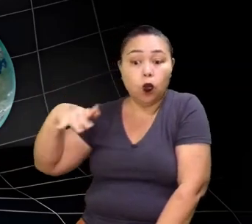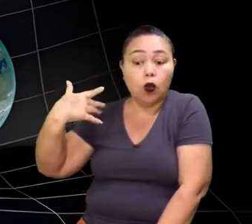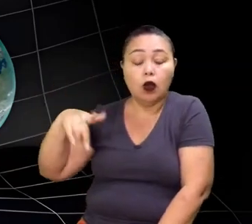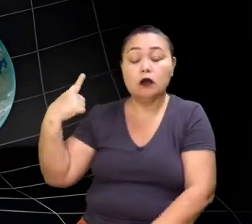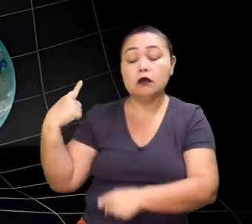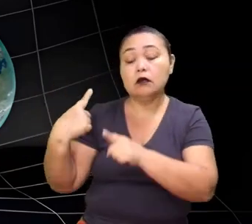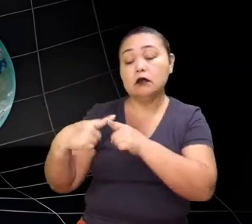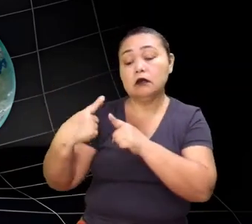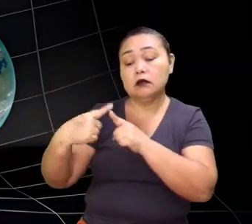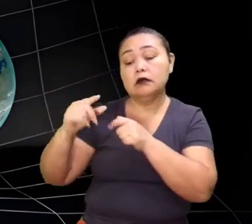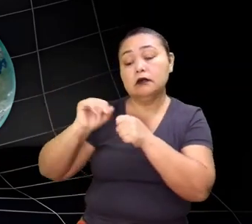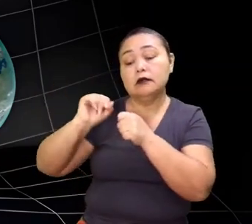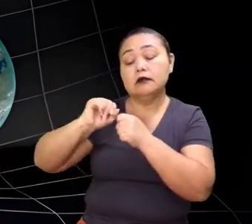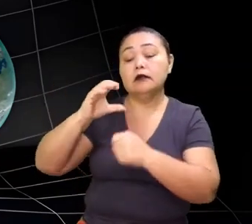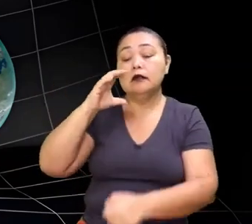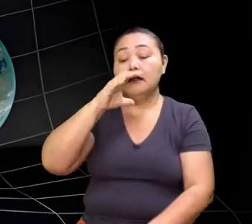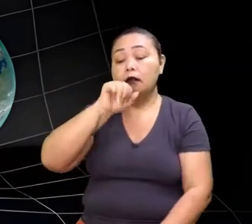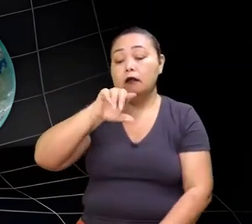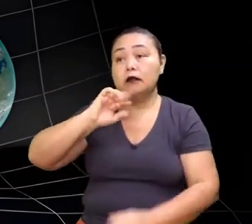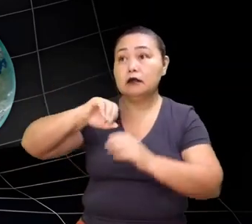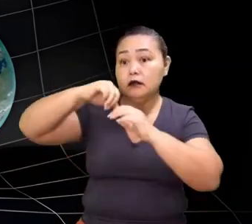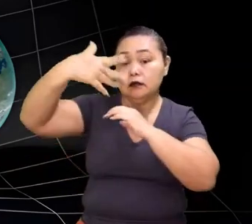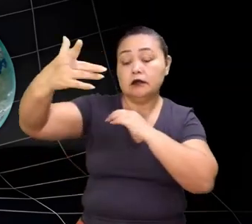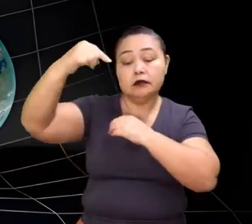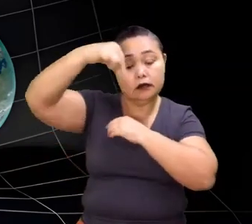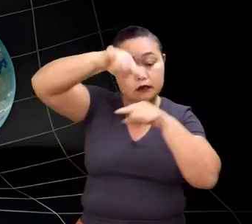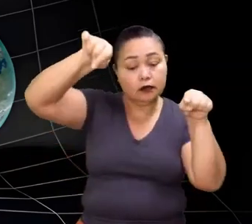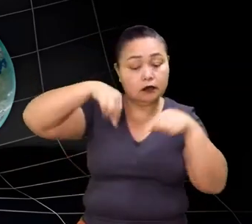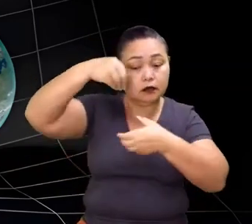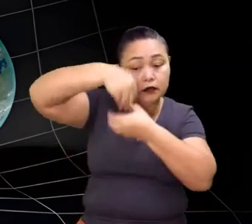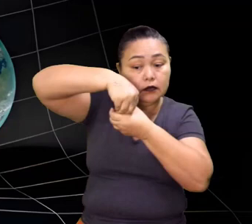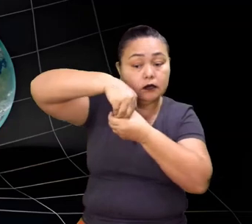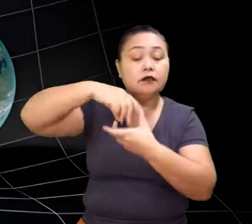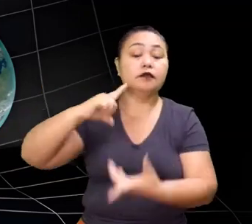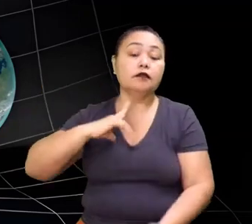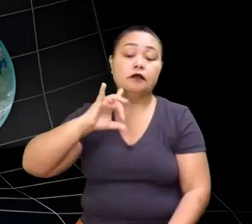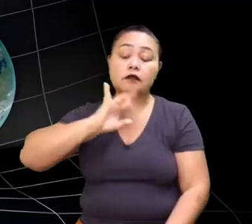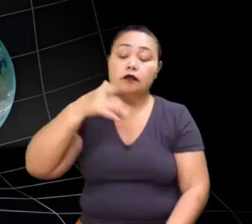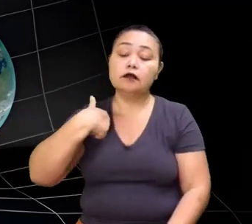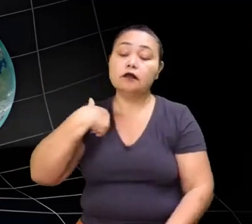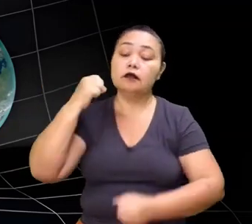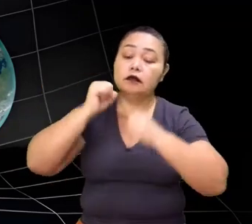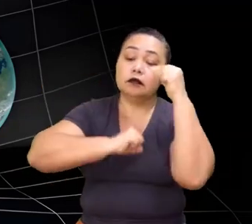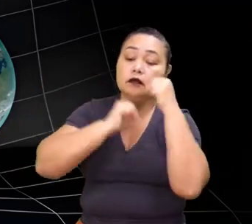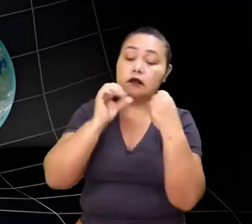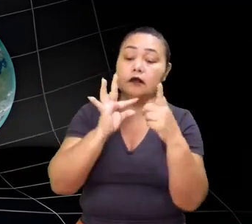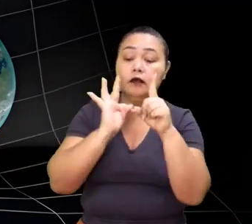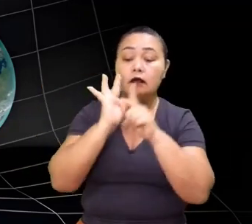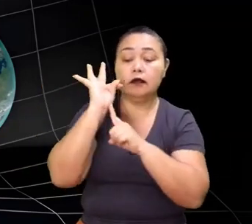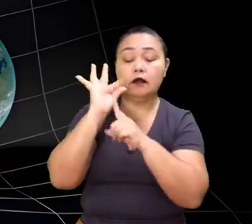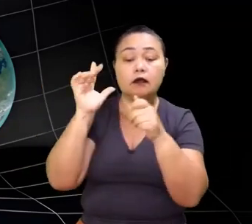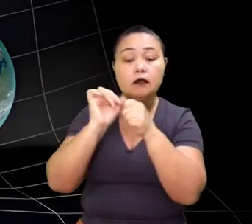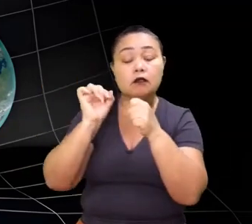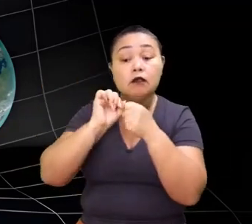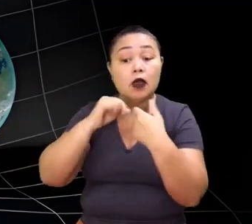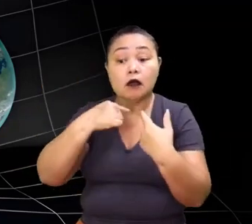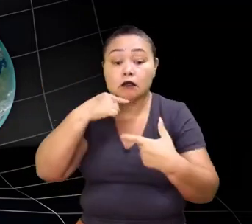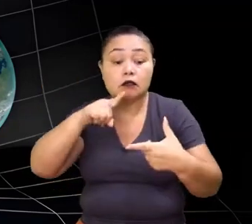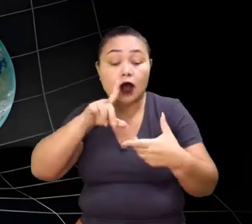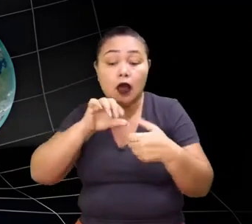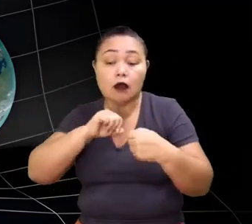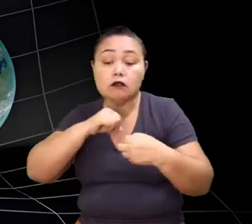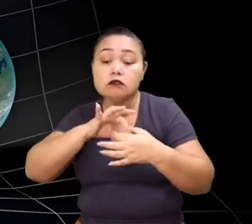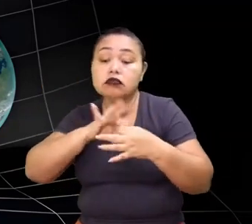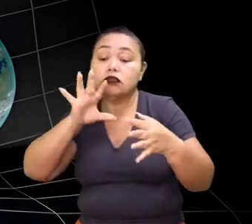calor inclusive jogando para um lugar mais quente do que o de dentro só através de uma máquina térmica de maneira espontânea não pode